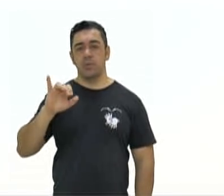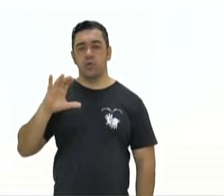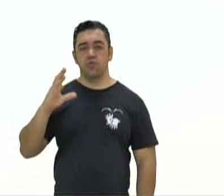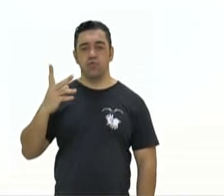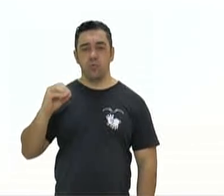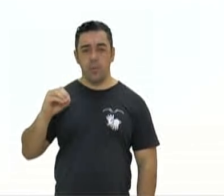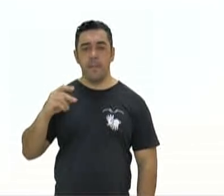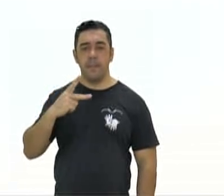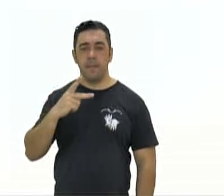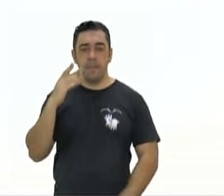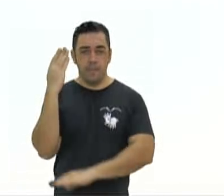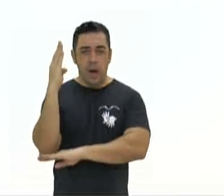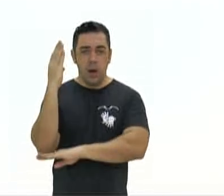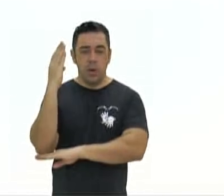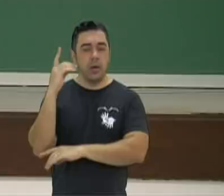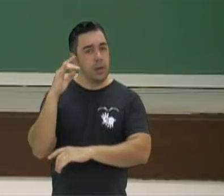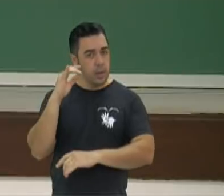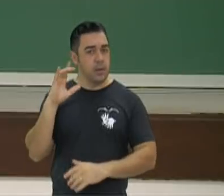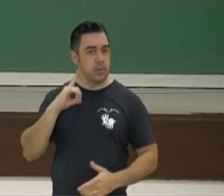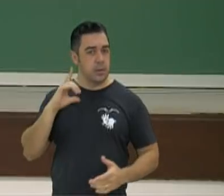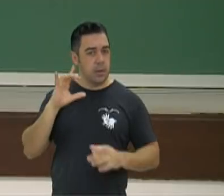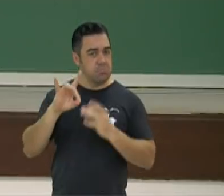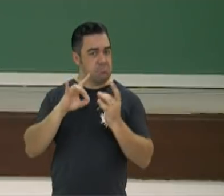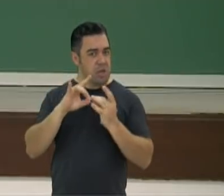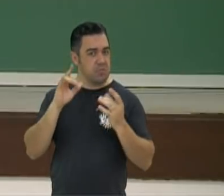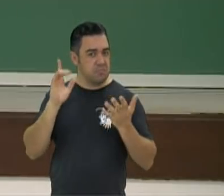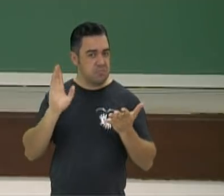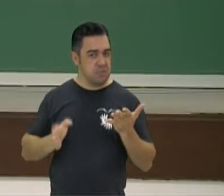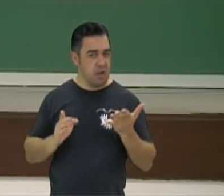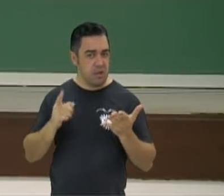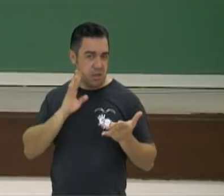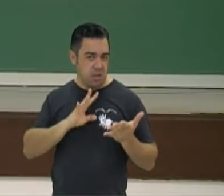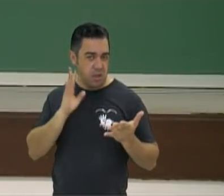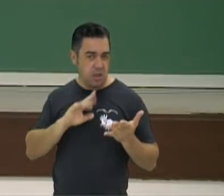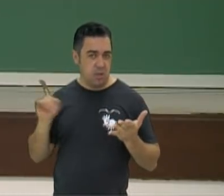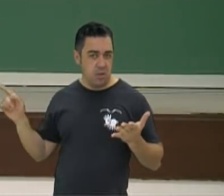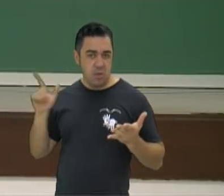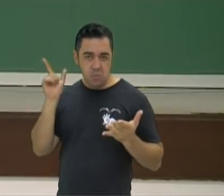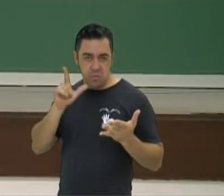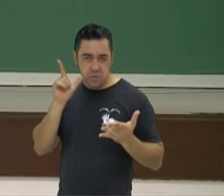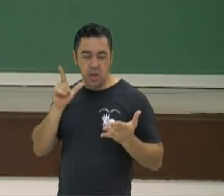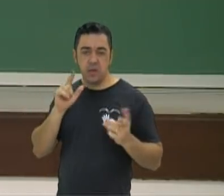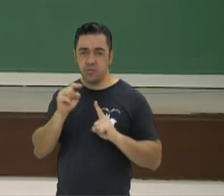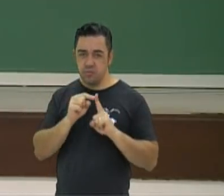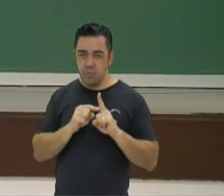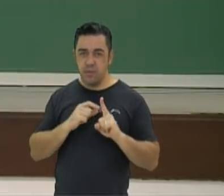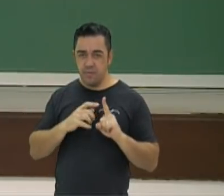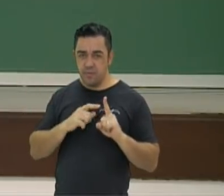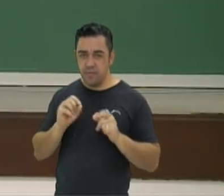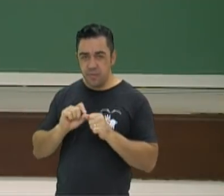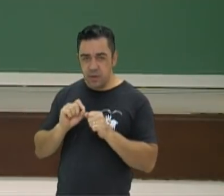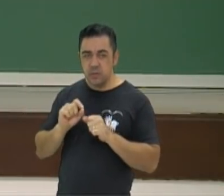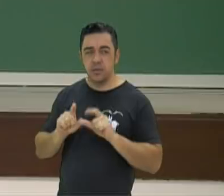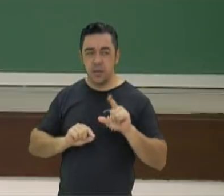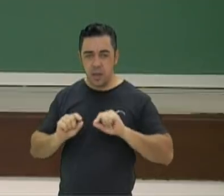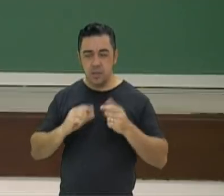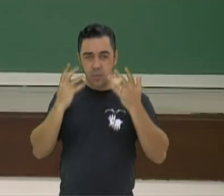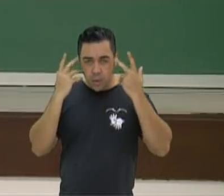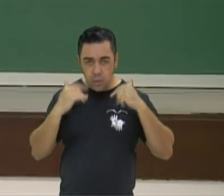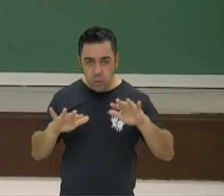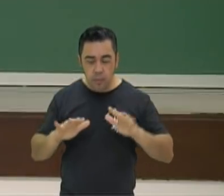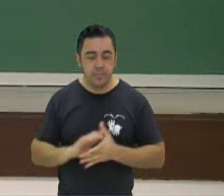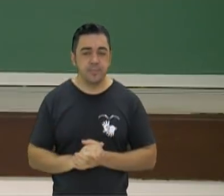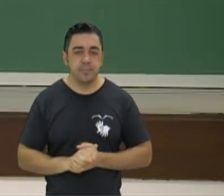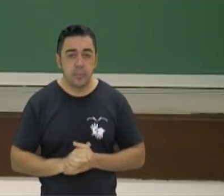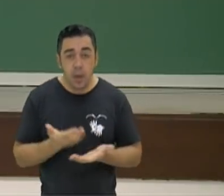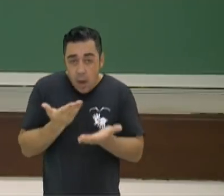Especialista também em camuflagem no ambiente. Viu que bacana que as espécies conseguem fazer, né? A seleção natural aqui atuando sobre elas.